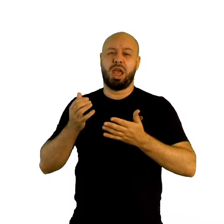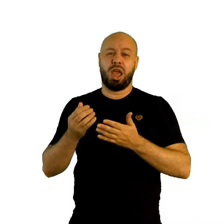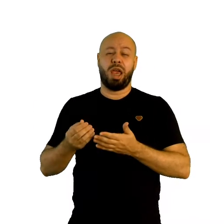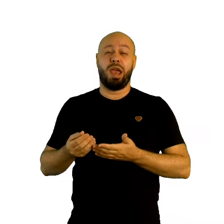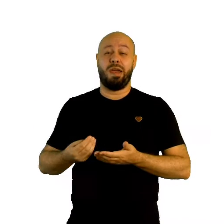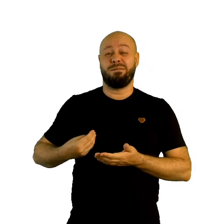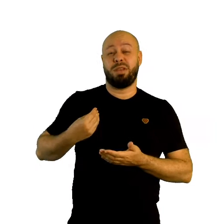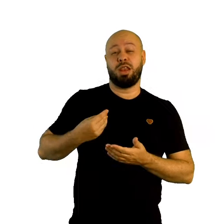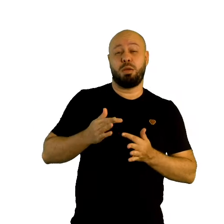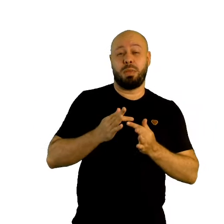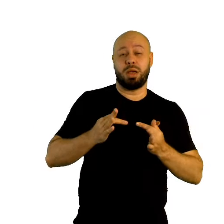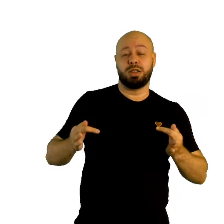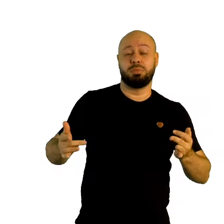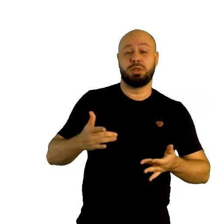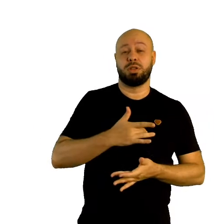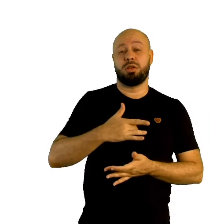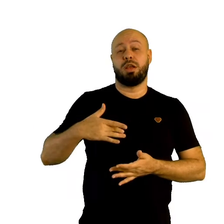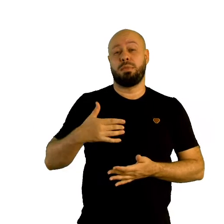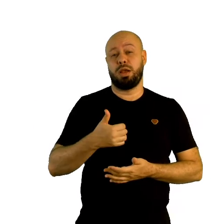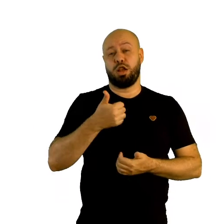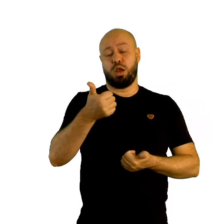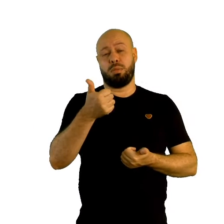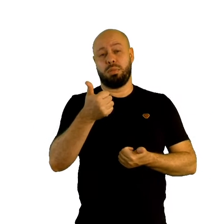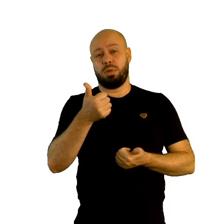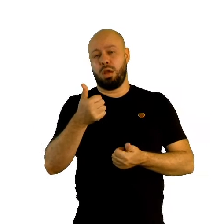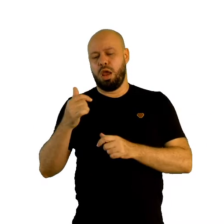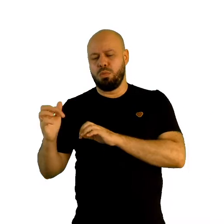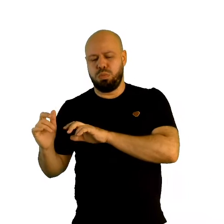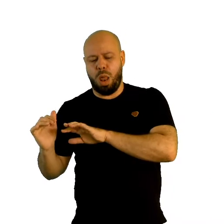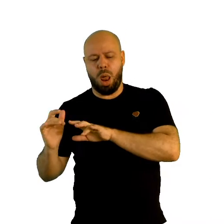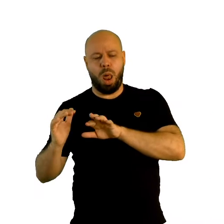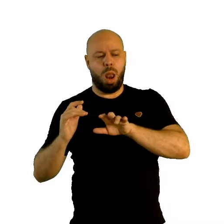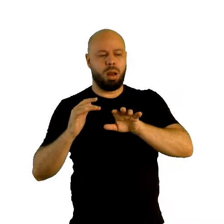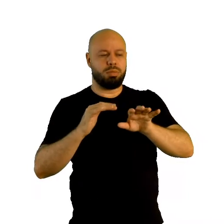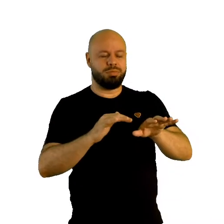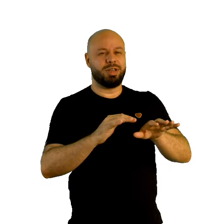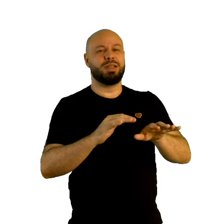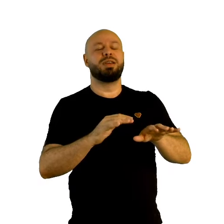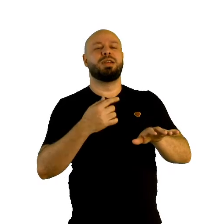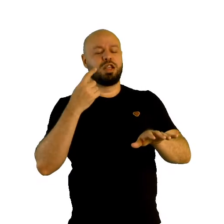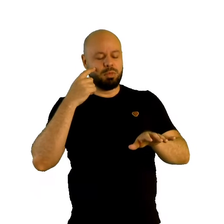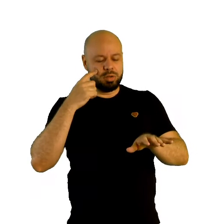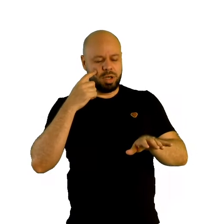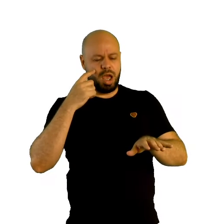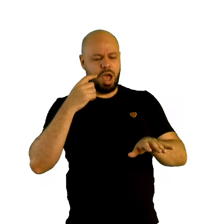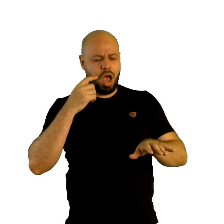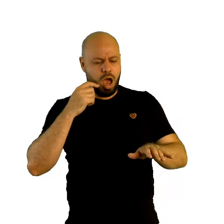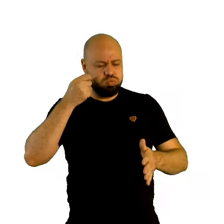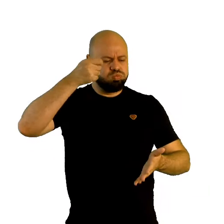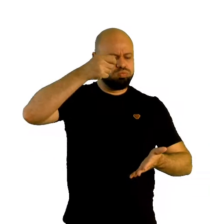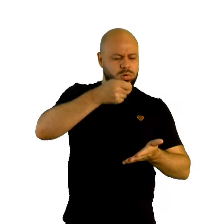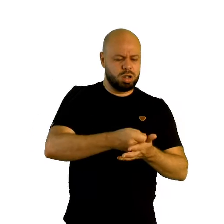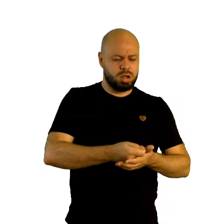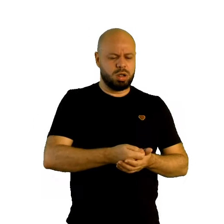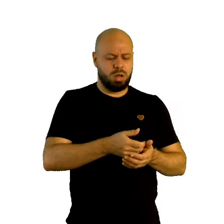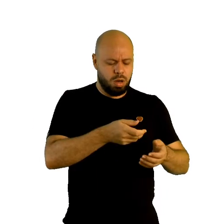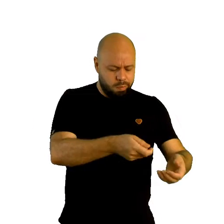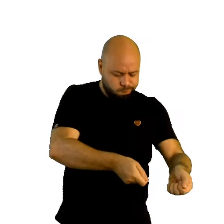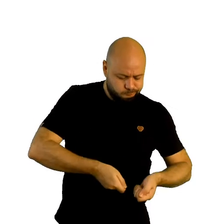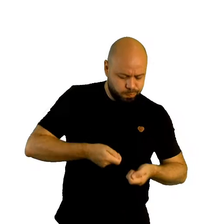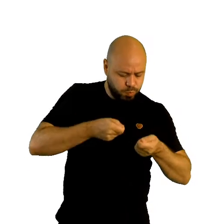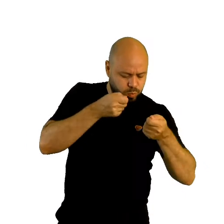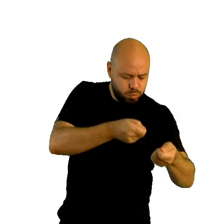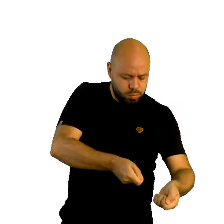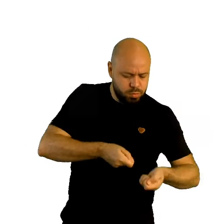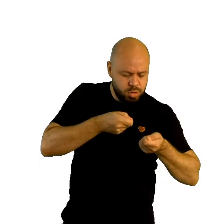simples e saudável, elas não têm medo de encarar a enxada e descobrir um novo modo